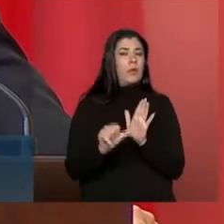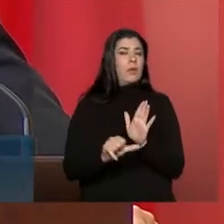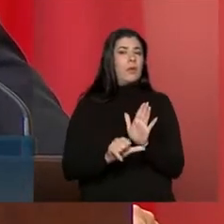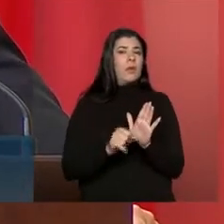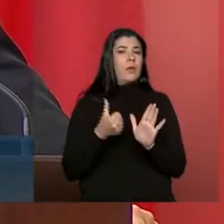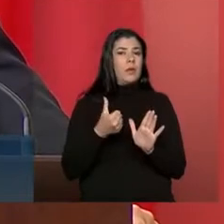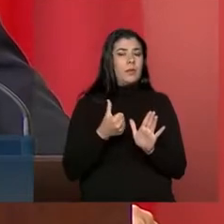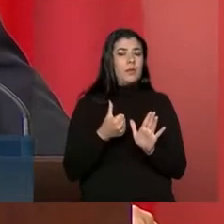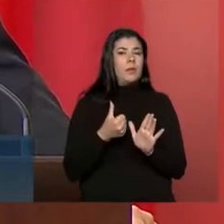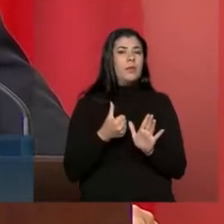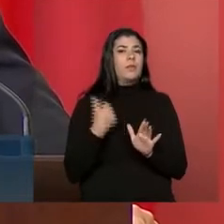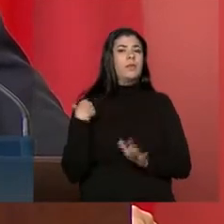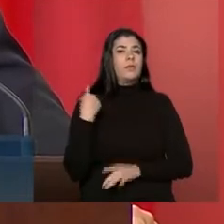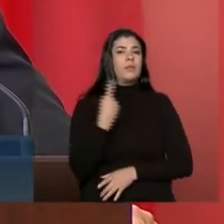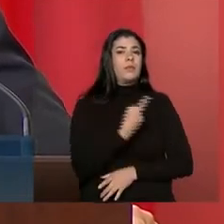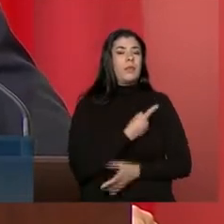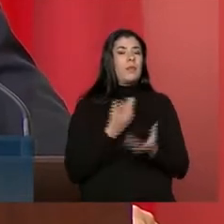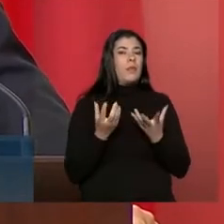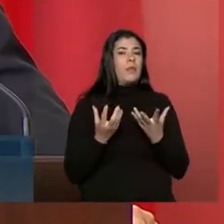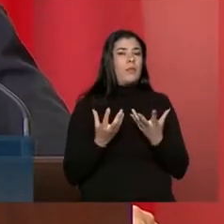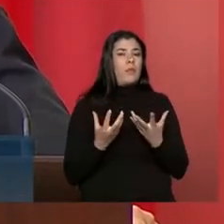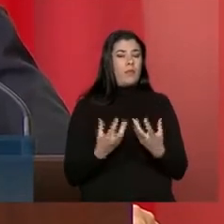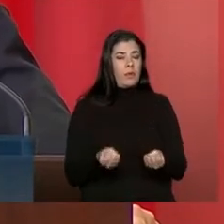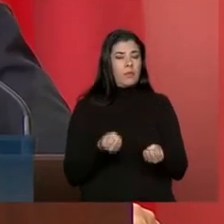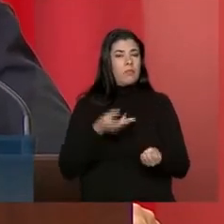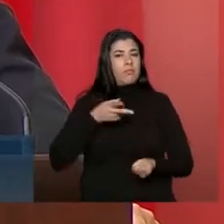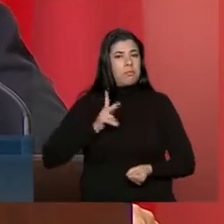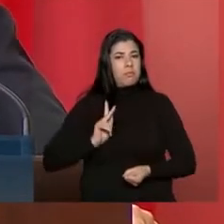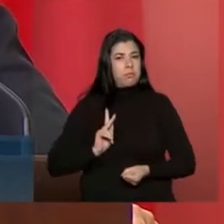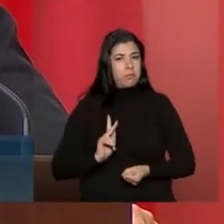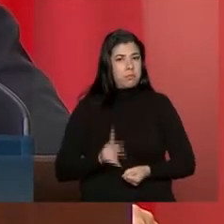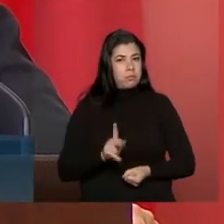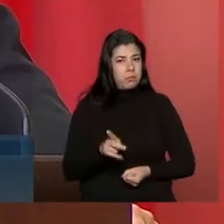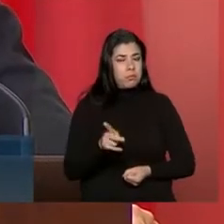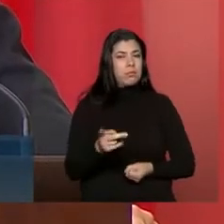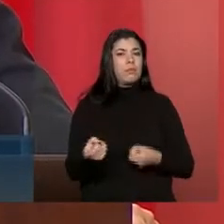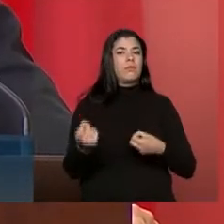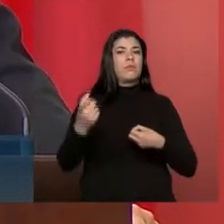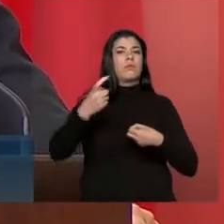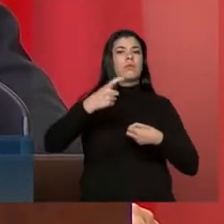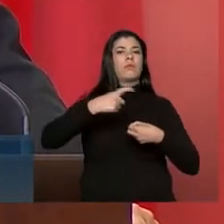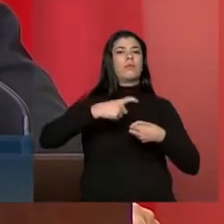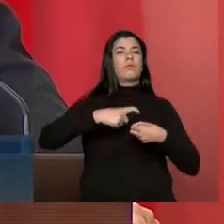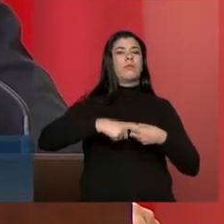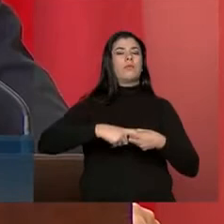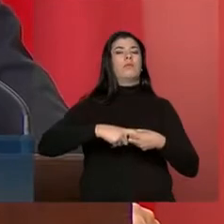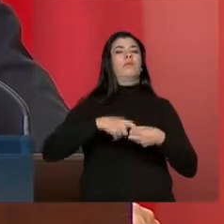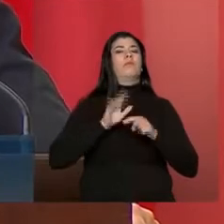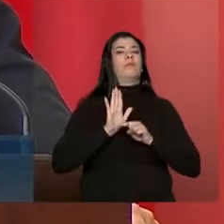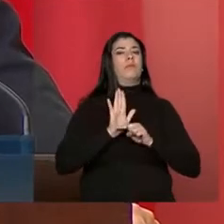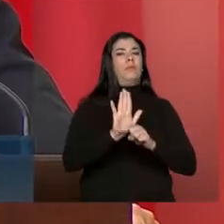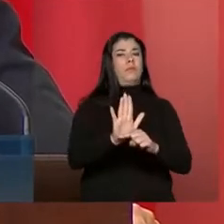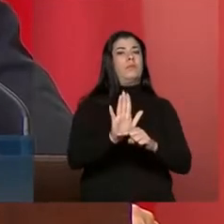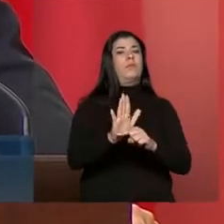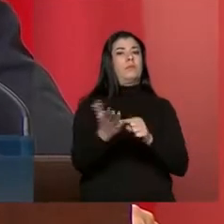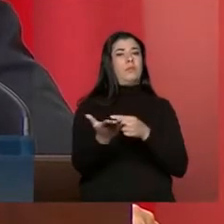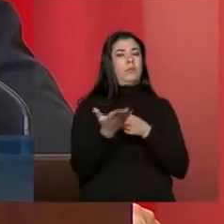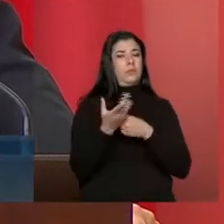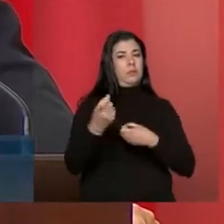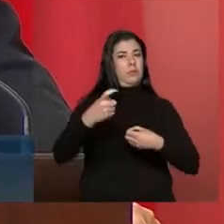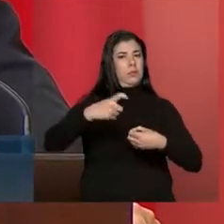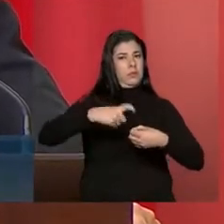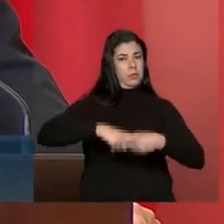nós vamos reforçar a nossa cooperação de capacidade